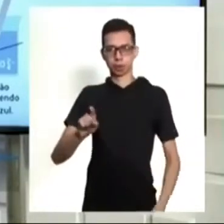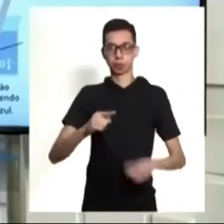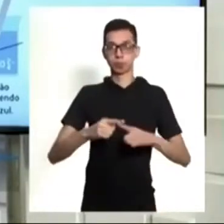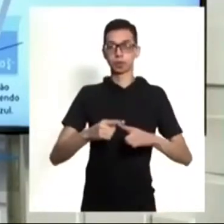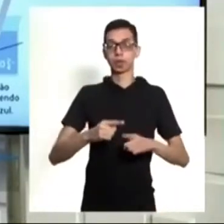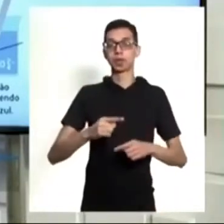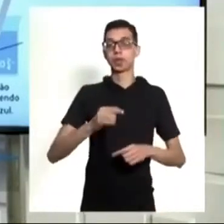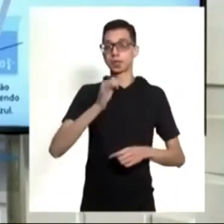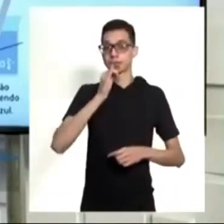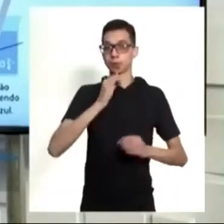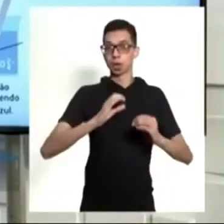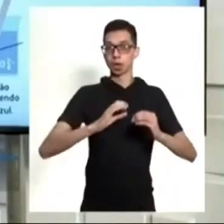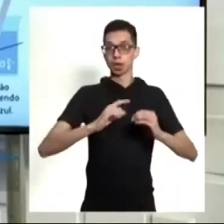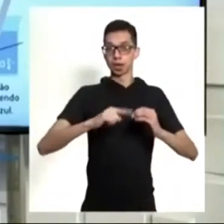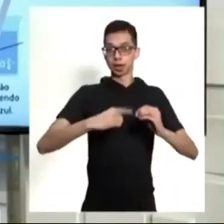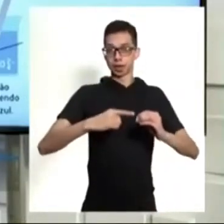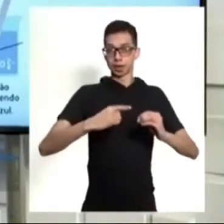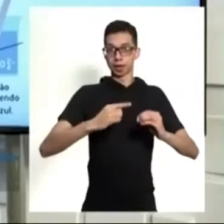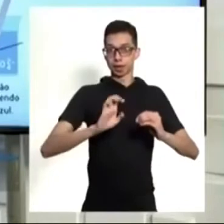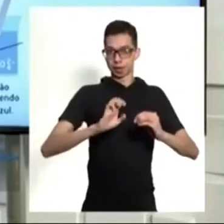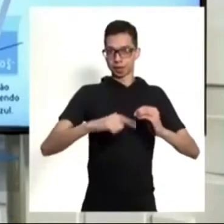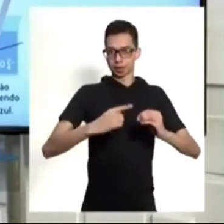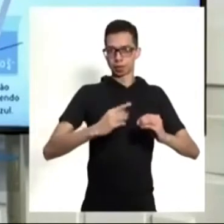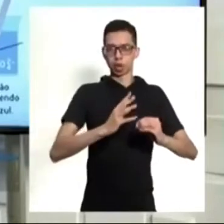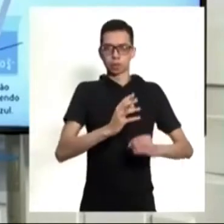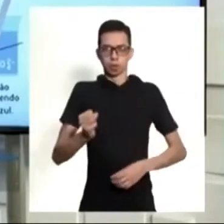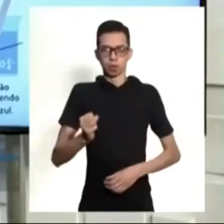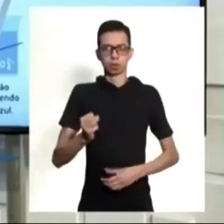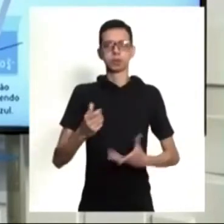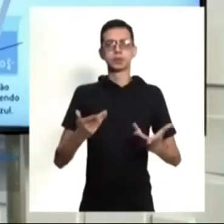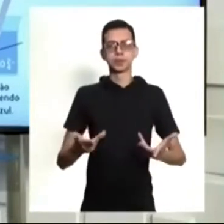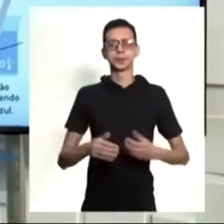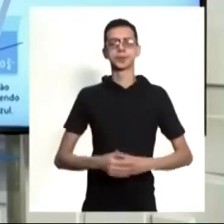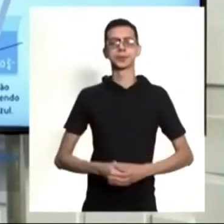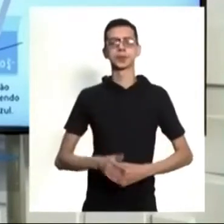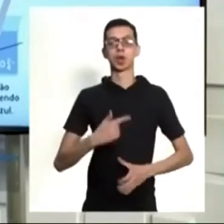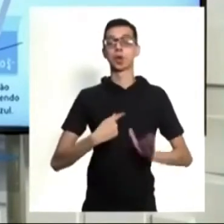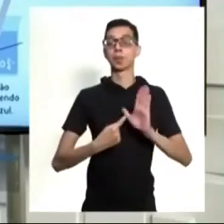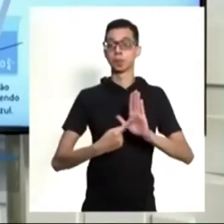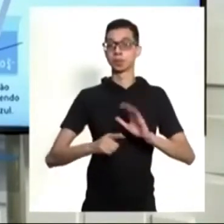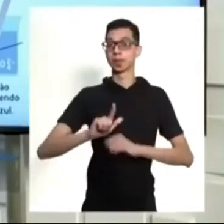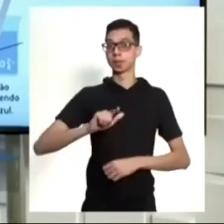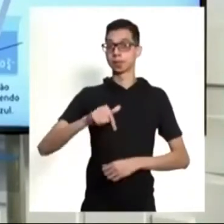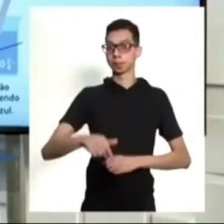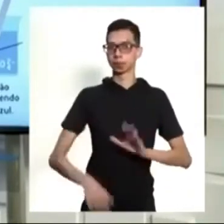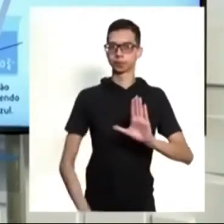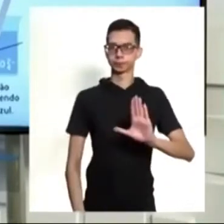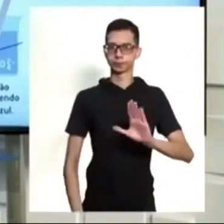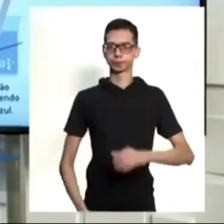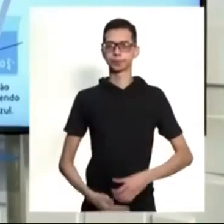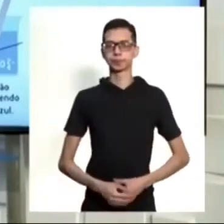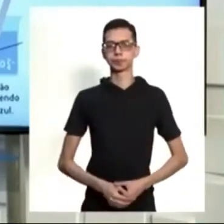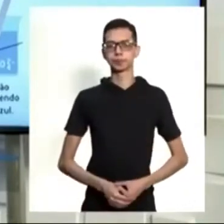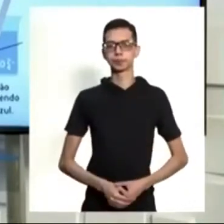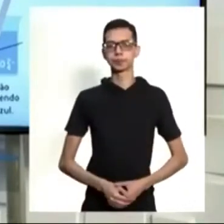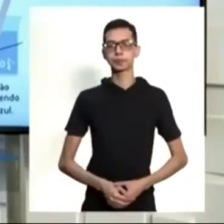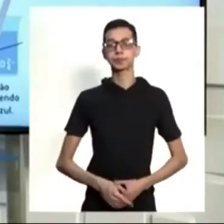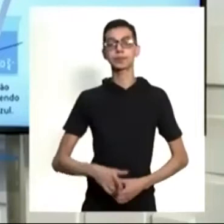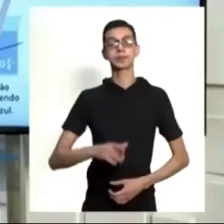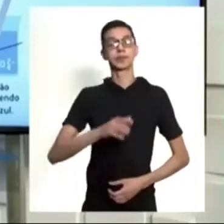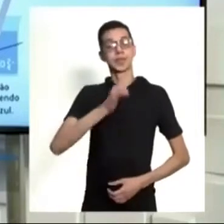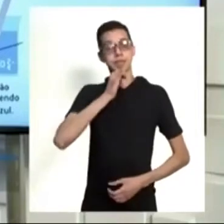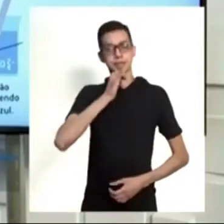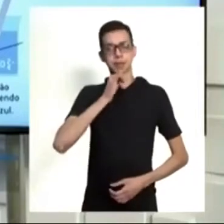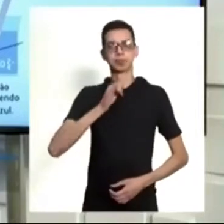pensar? Quem tiver o maior potencial de redução, eu vou mostrar para você daqui a pouco, vai sofrer redução. Então, por exemplo,